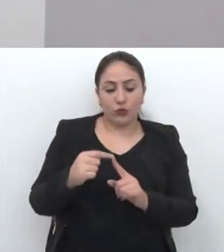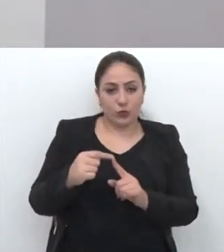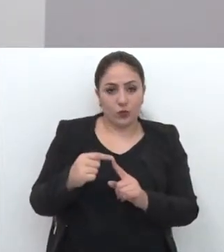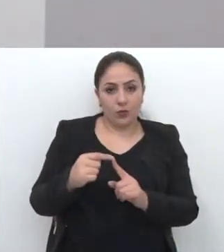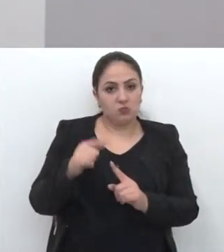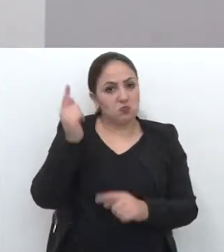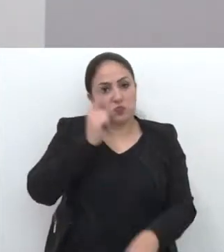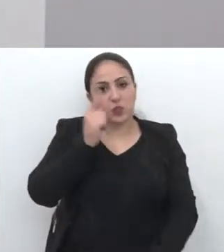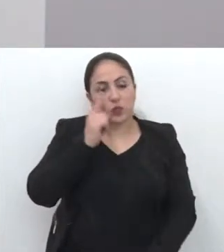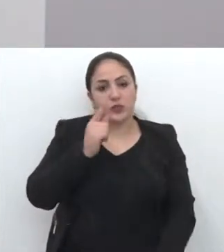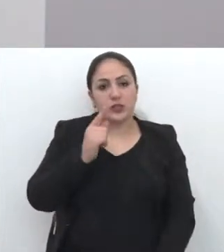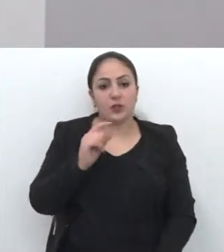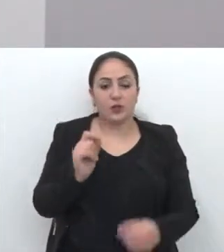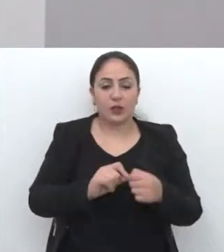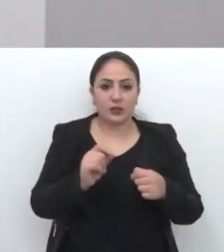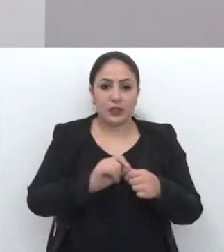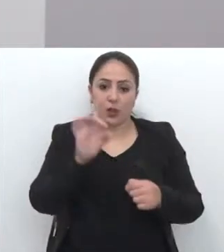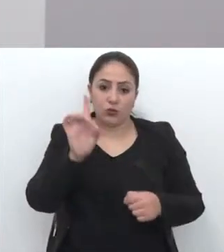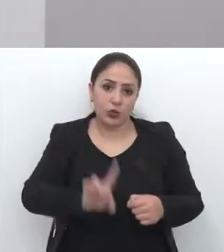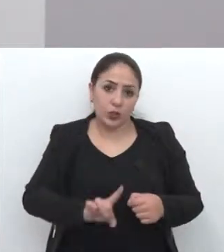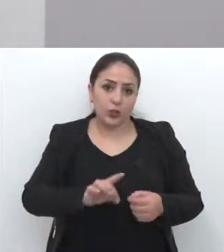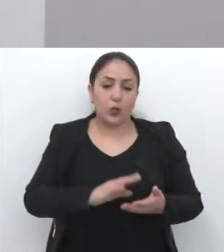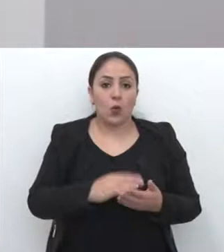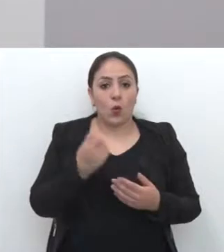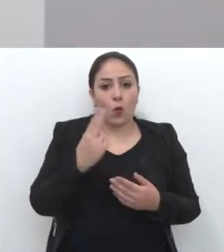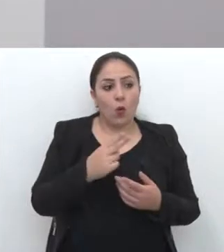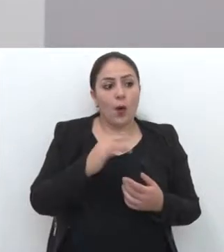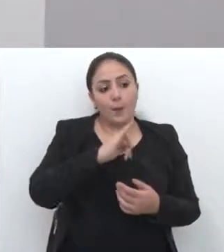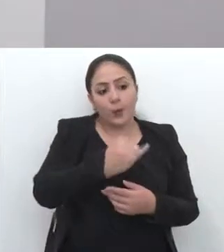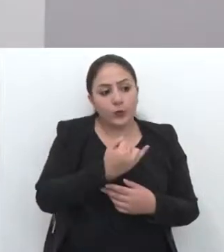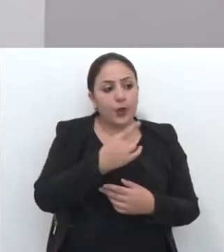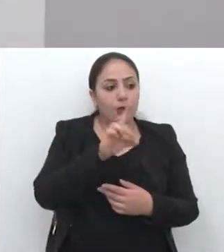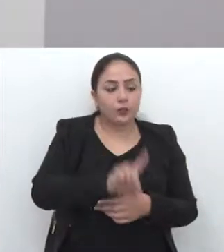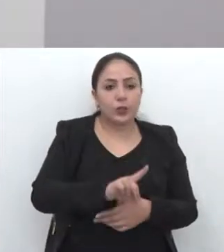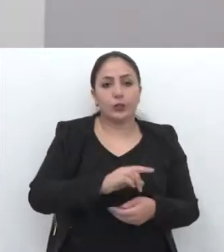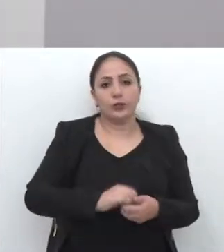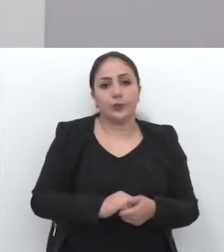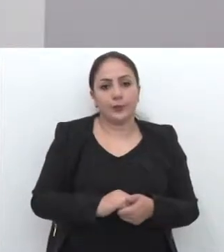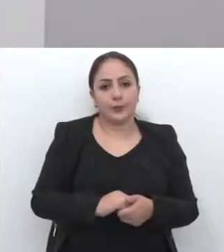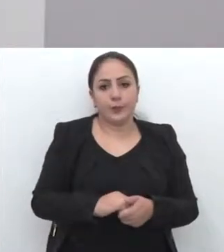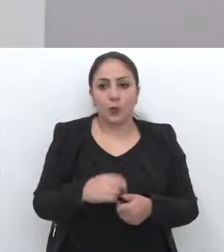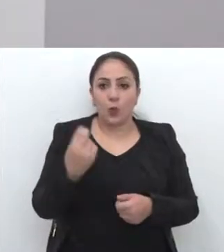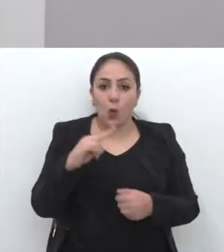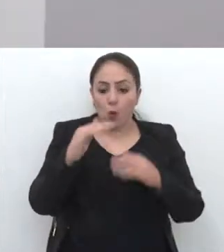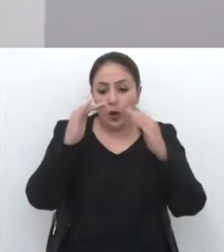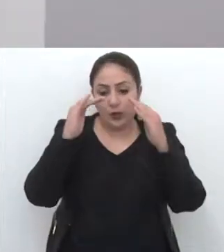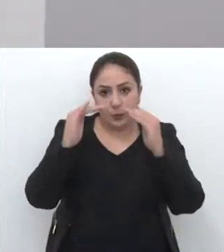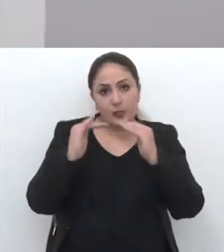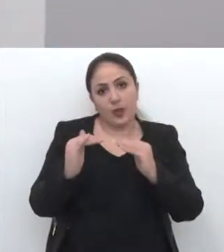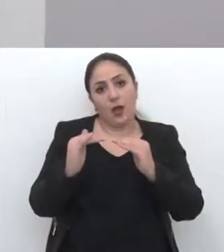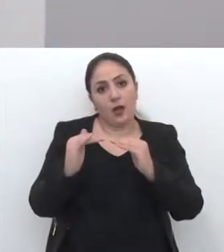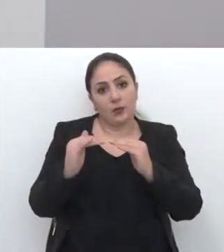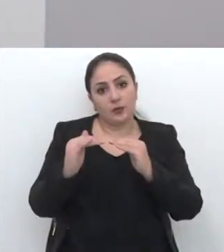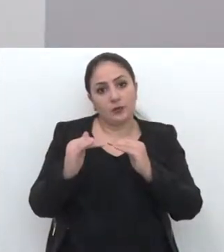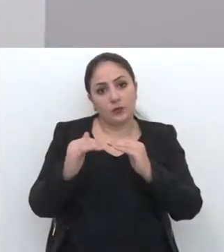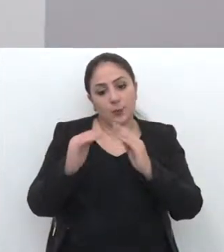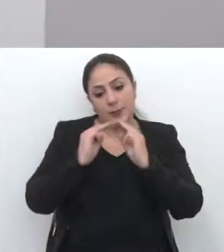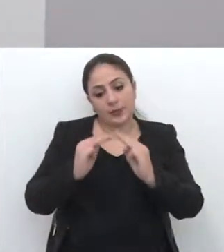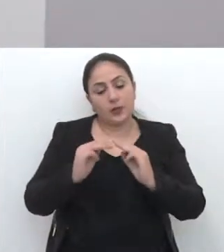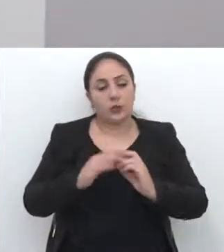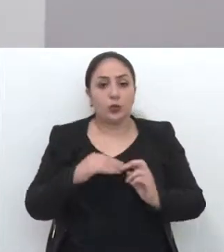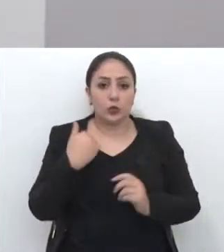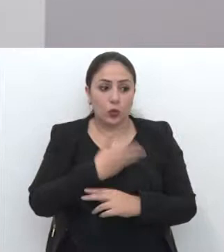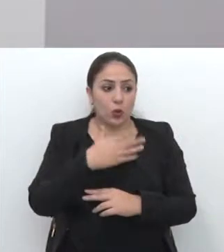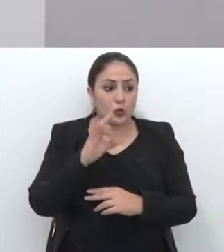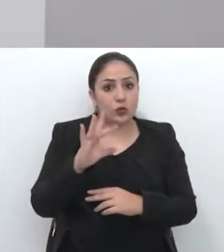minimamente objetiva, ele não conseguirá nem exercer os seus direitos, nem gozar dos seus direitos, nem muito mesmo cumprir com os seus deveres. Afinal, a